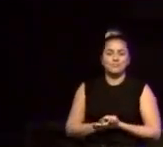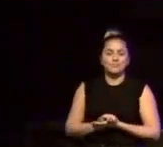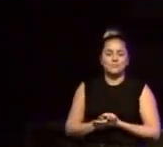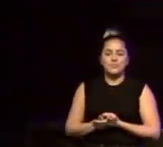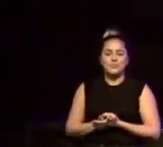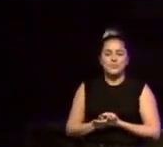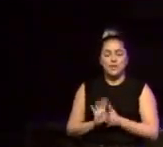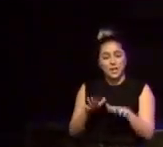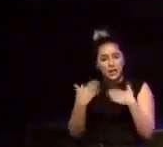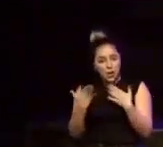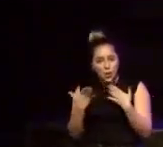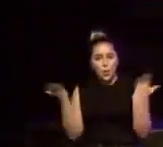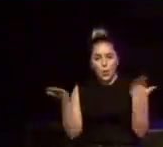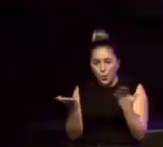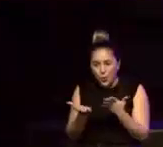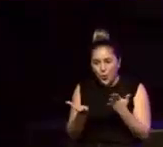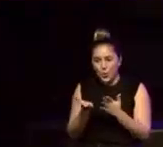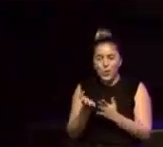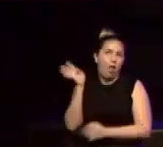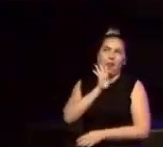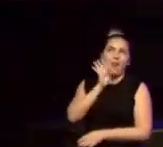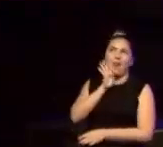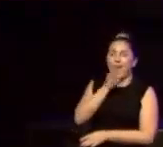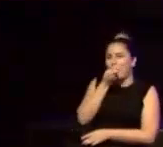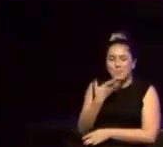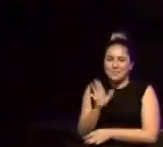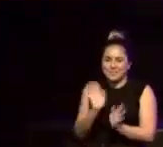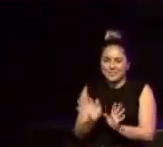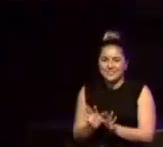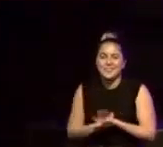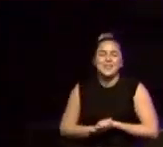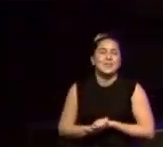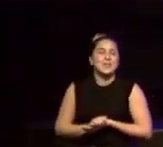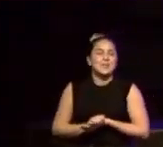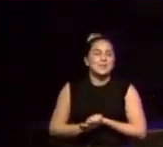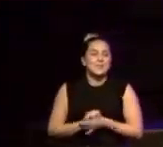Então hoje eu estou corrigindo, não tem mais bonzinho aqui, acabou esse negócio.